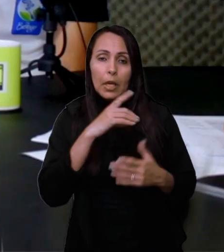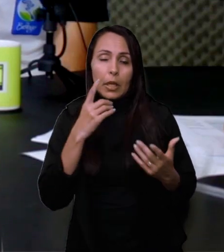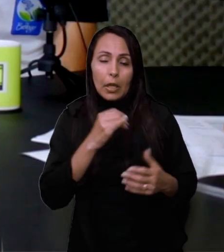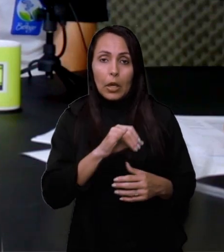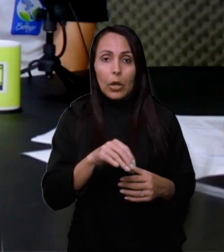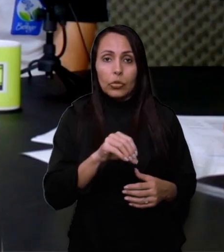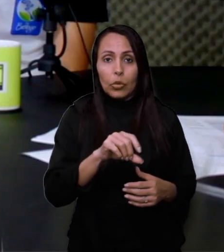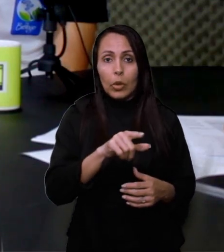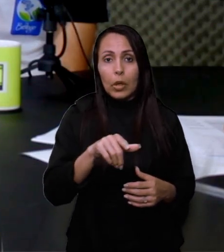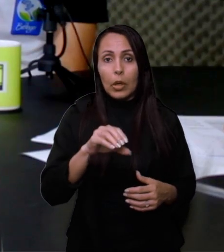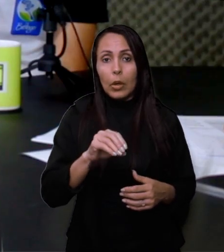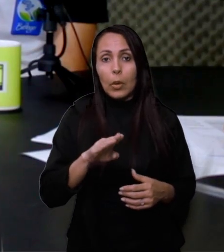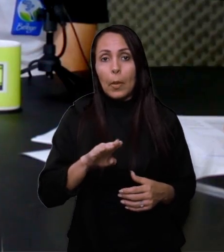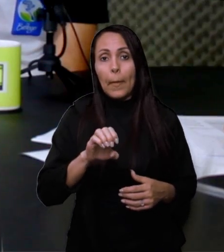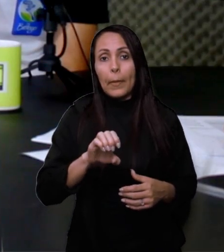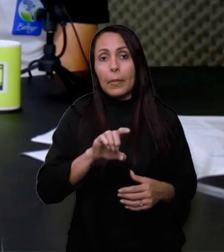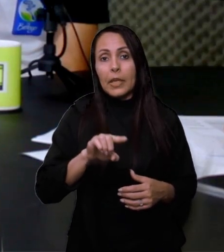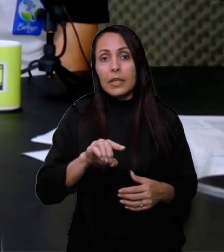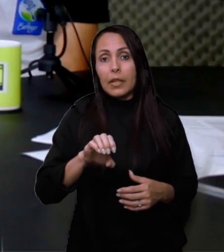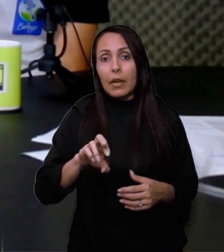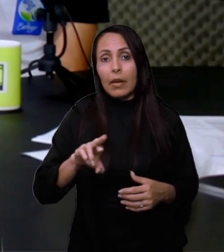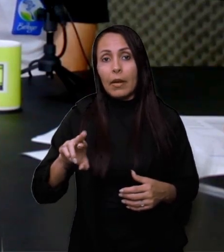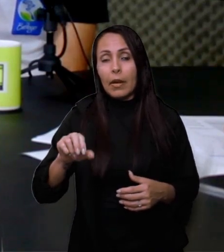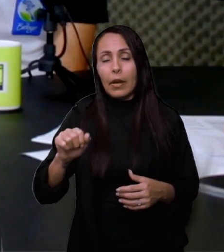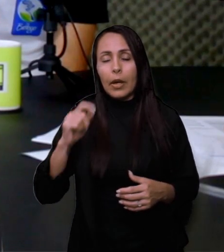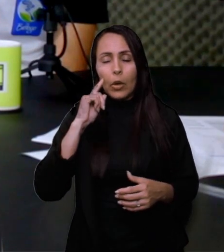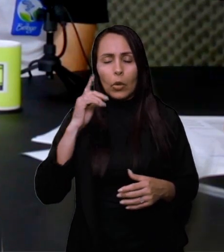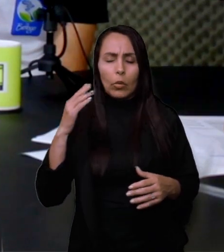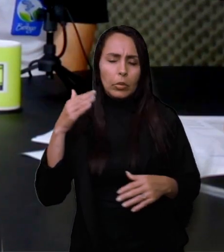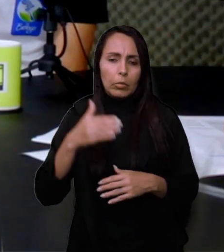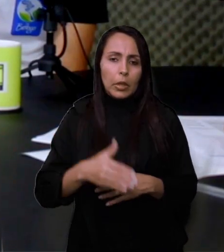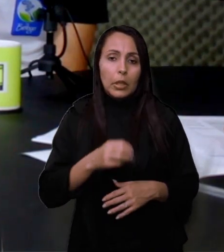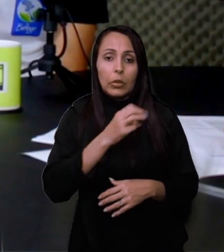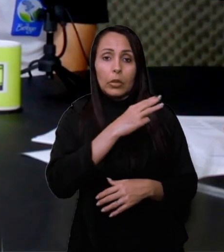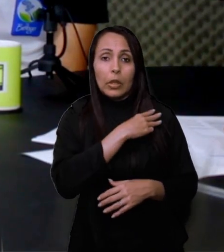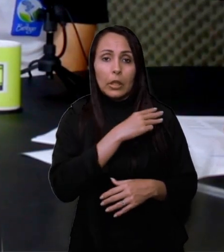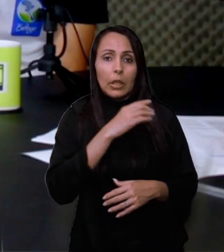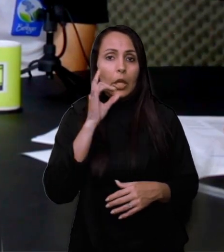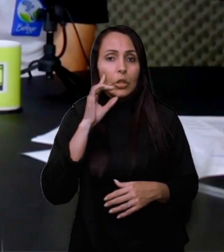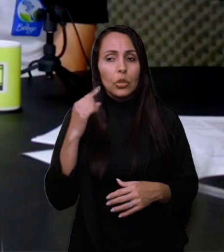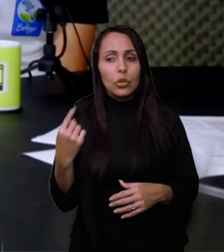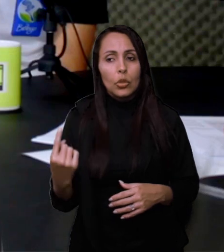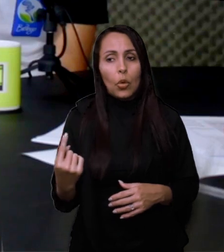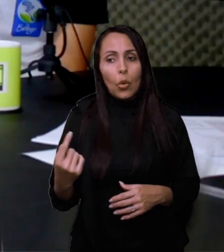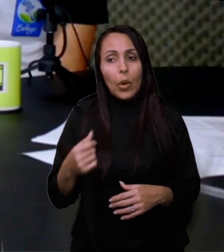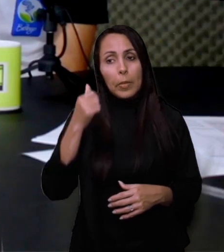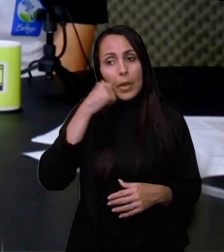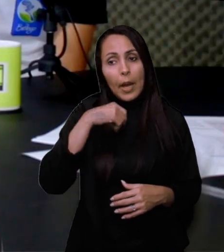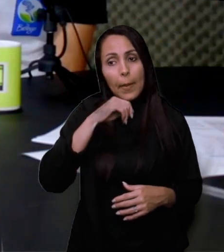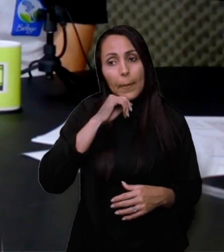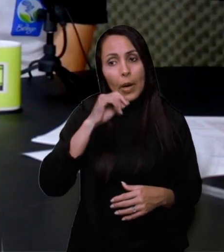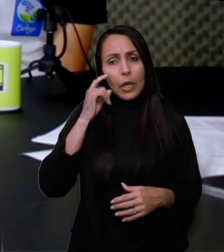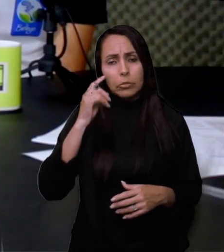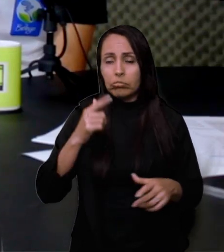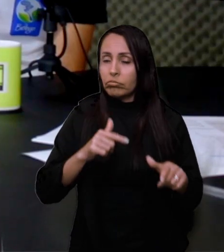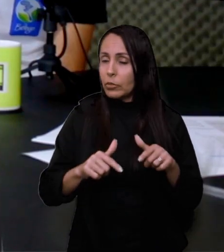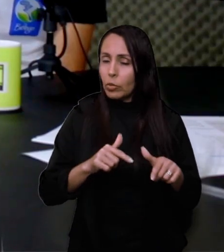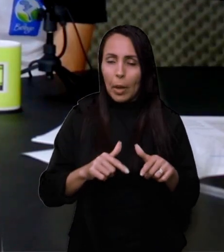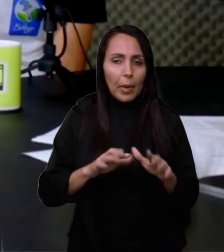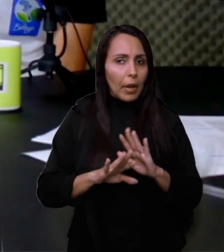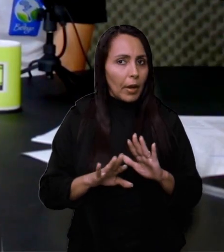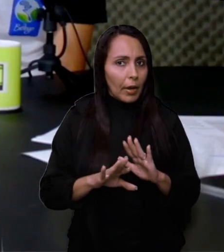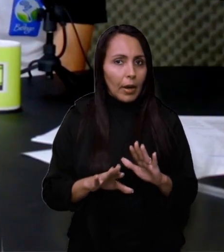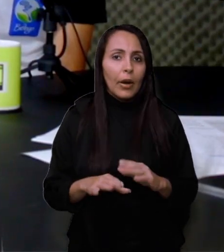Uhum. Quando eu entrei no ensino médio, em casa, era só eu e minha mãe não trabalhava. Então, e